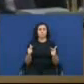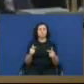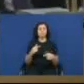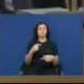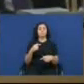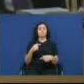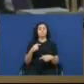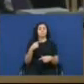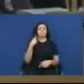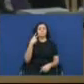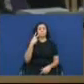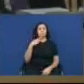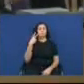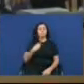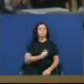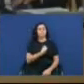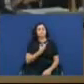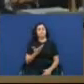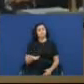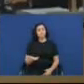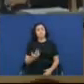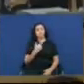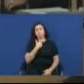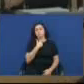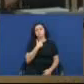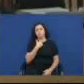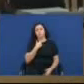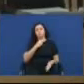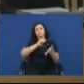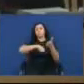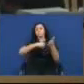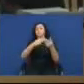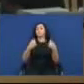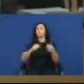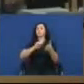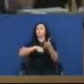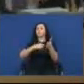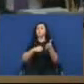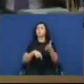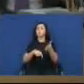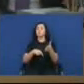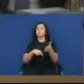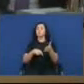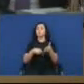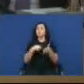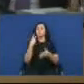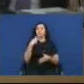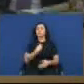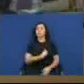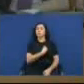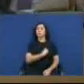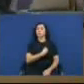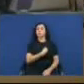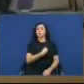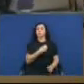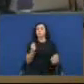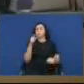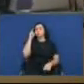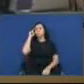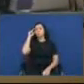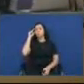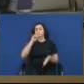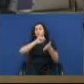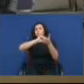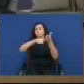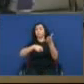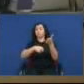O vereador, como o vereador não está presente, o requerimento precisa ser assinado por um vereador presente. Pode ser o vereador Farizani, então,